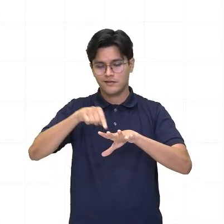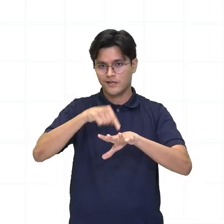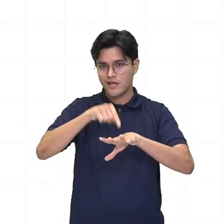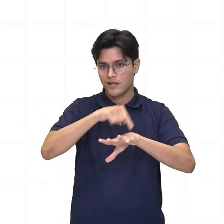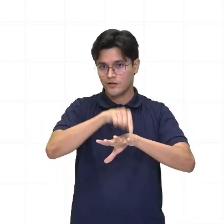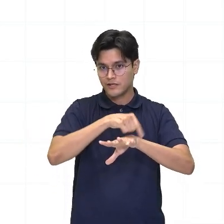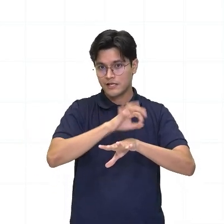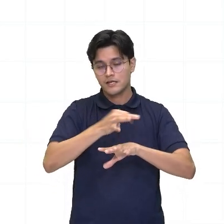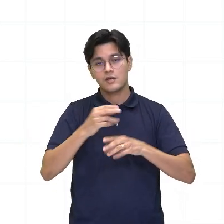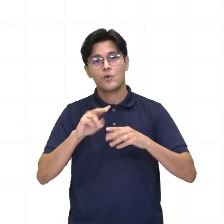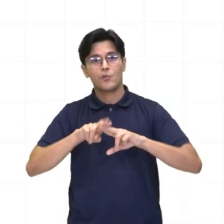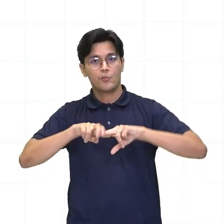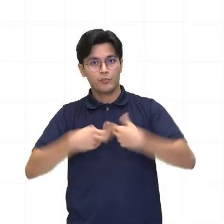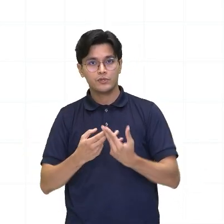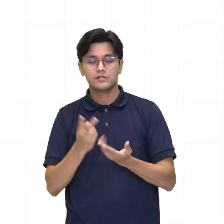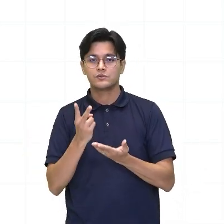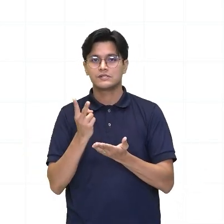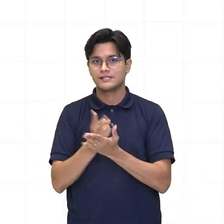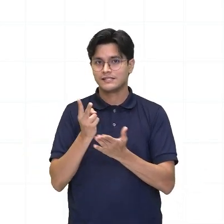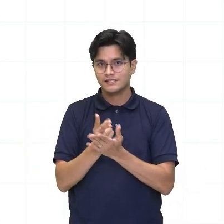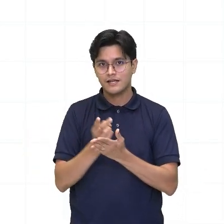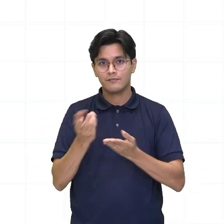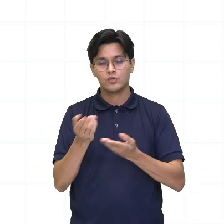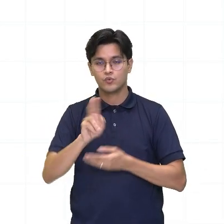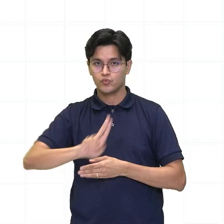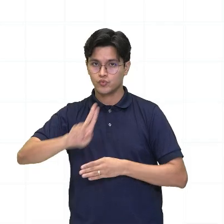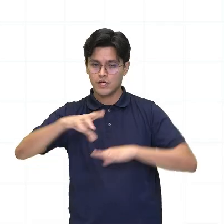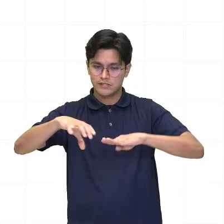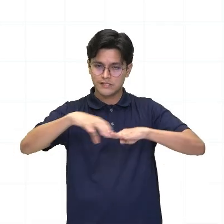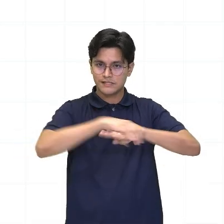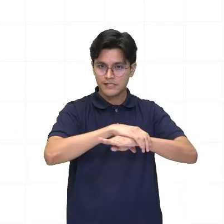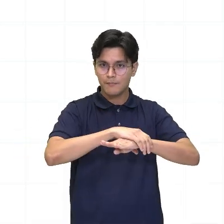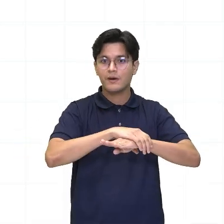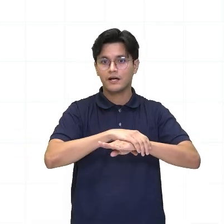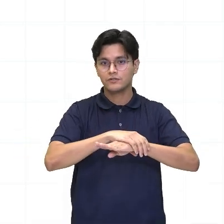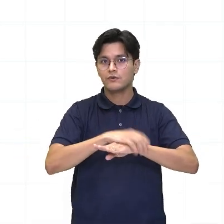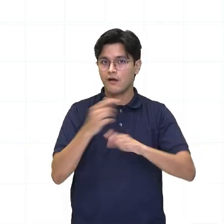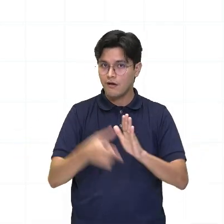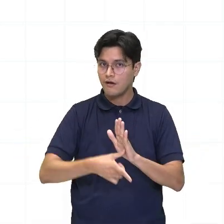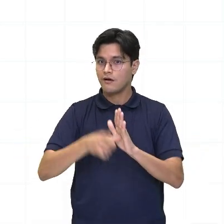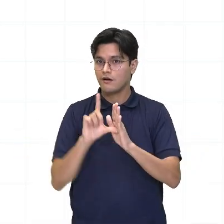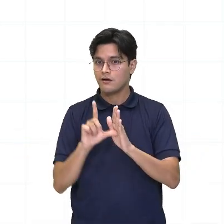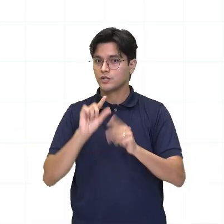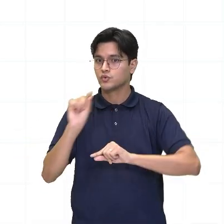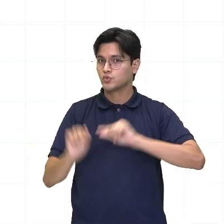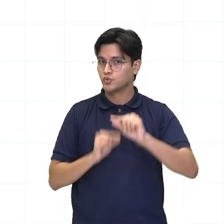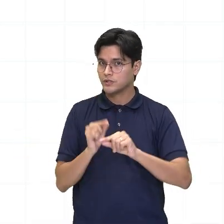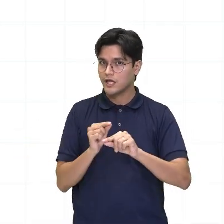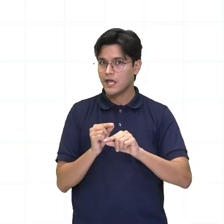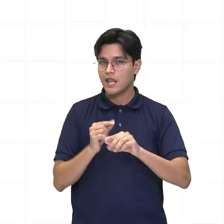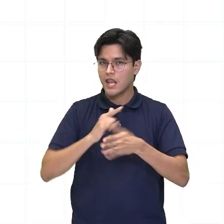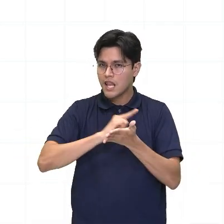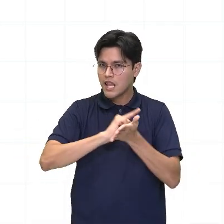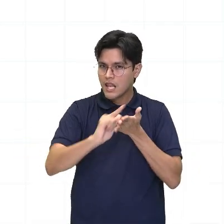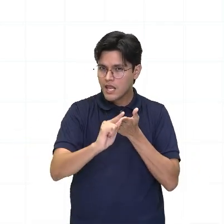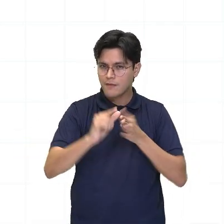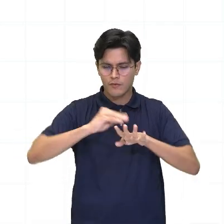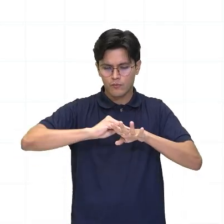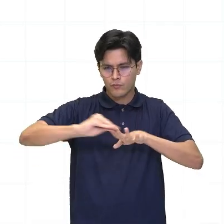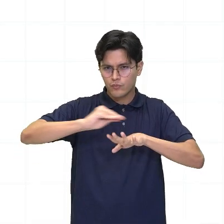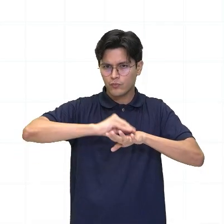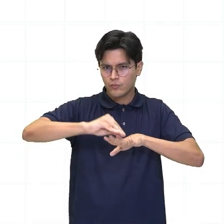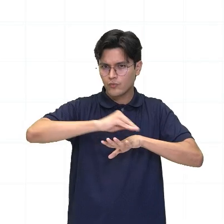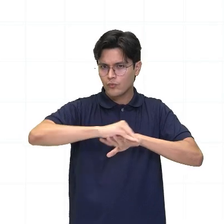você for calçar os seus sapatos, enxuga direitinho aí, né, ao redor dos seus pés, para impedir que esses fungos